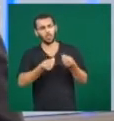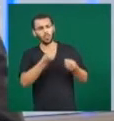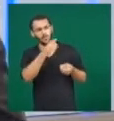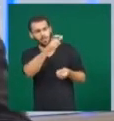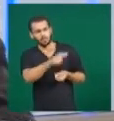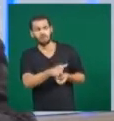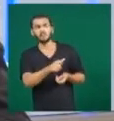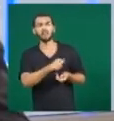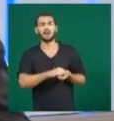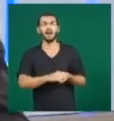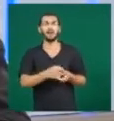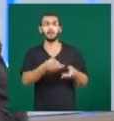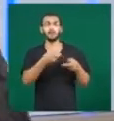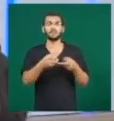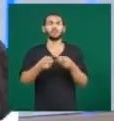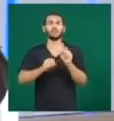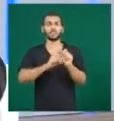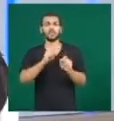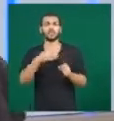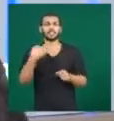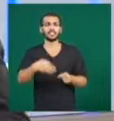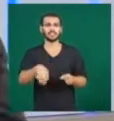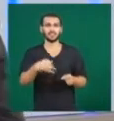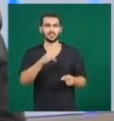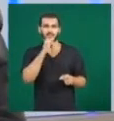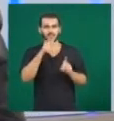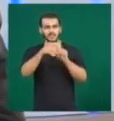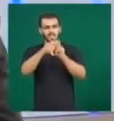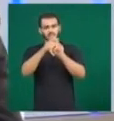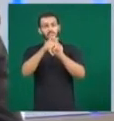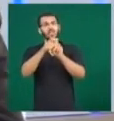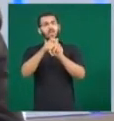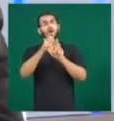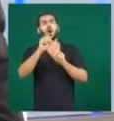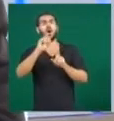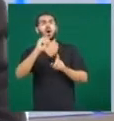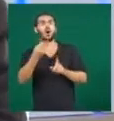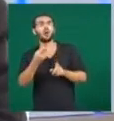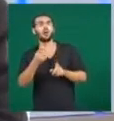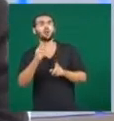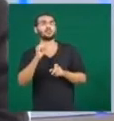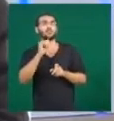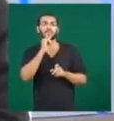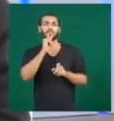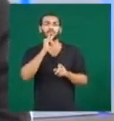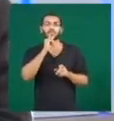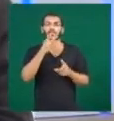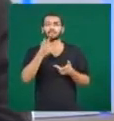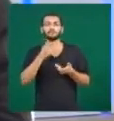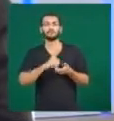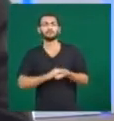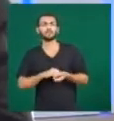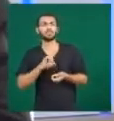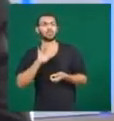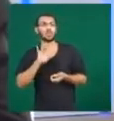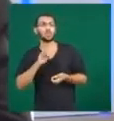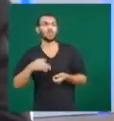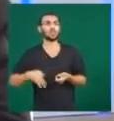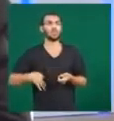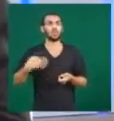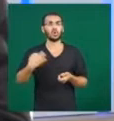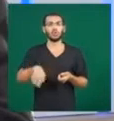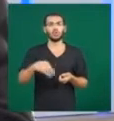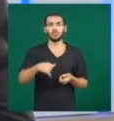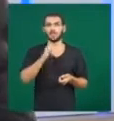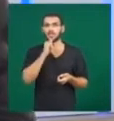se nós estamos lidando com algo que comprime as estruturas neurais ou se nós estamos lidando com uma dor de natureza, por